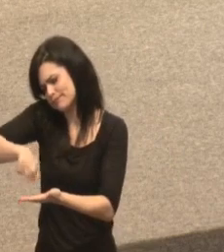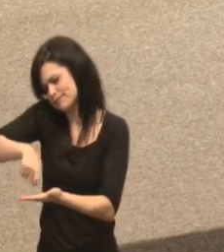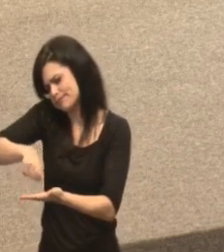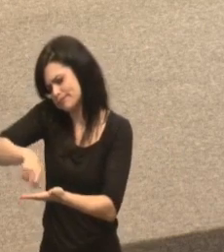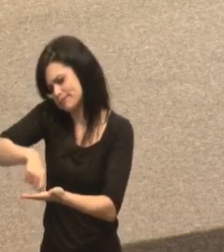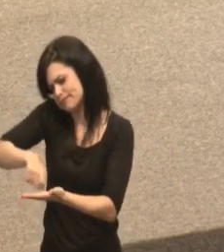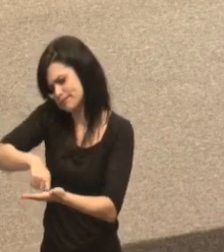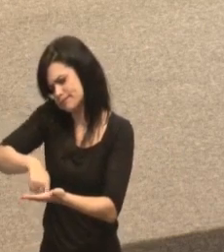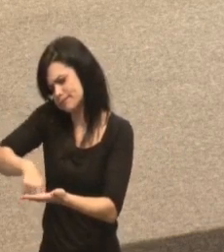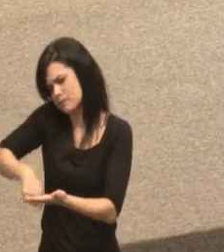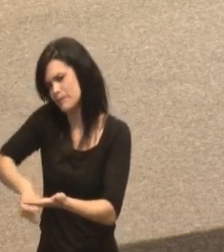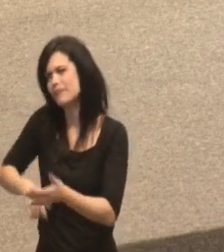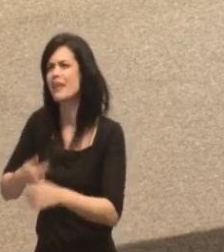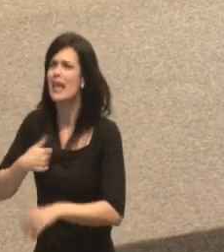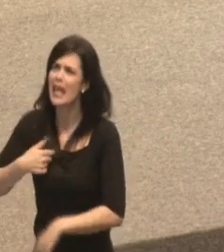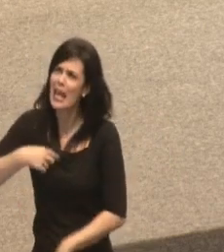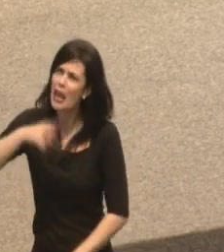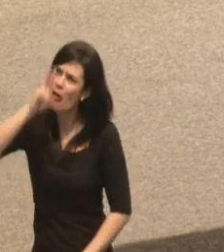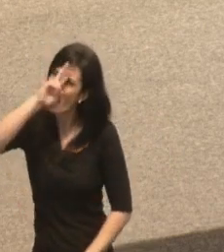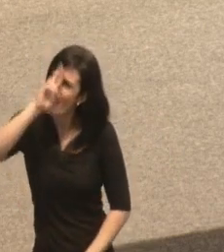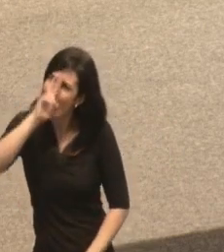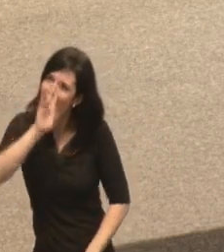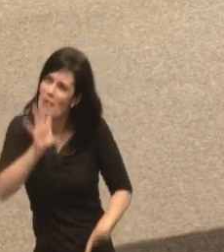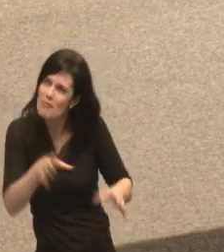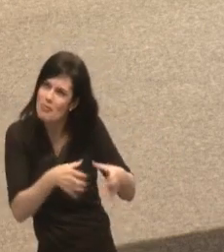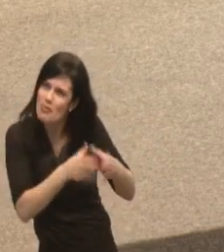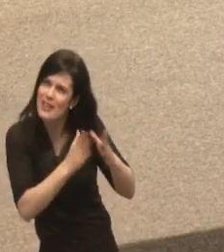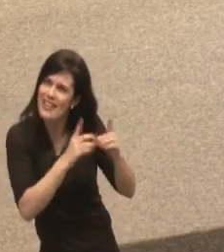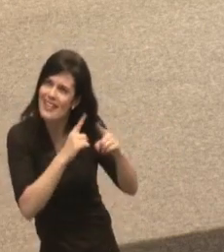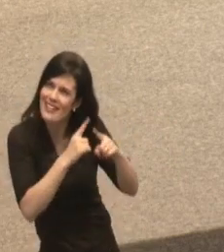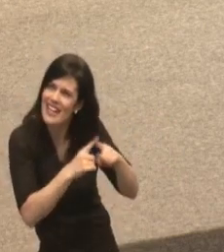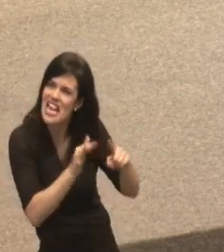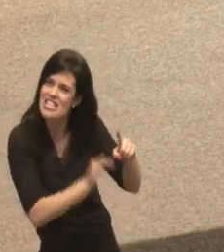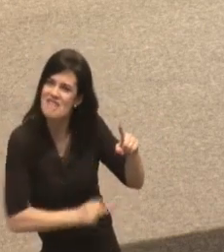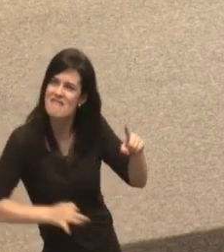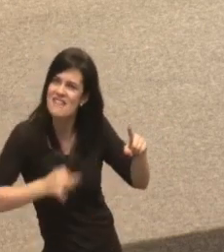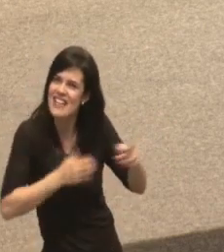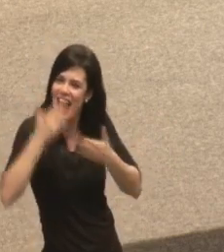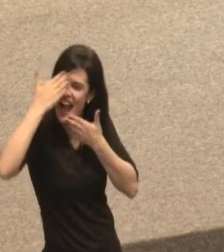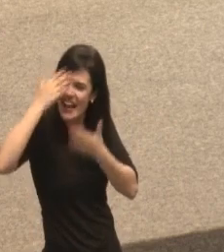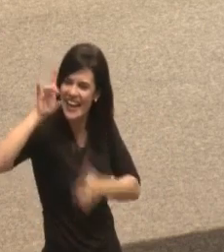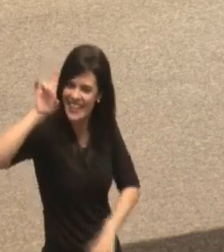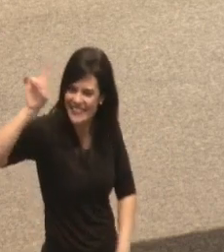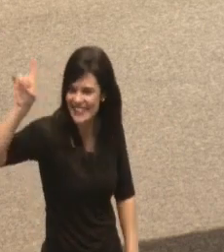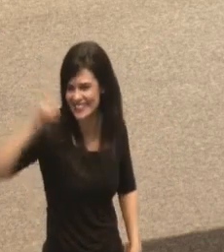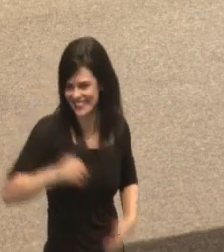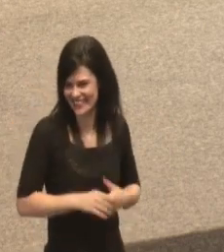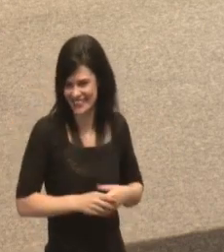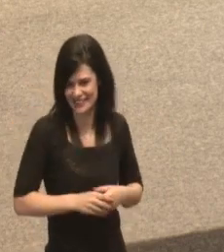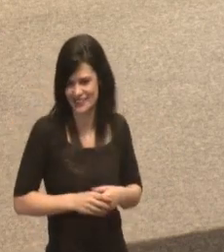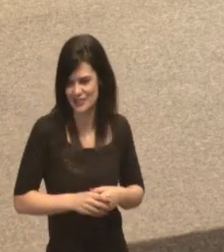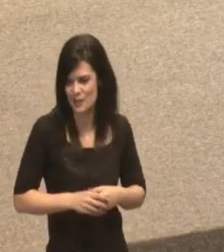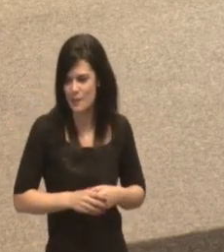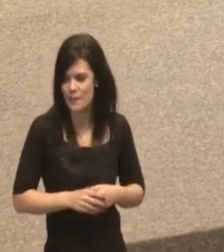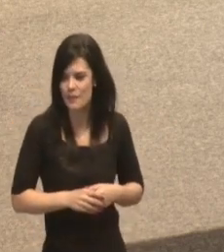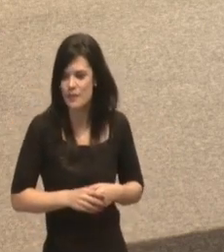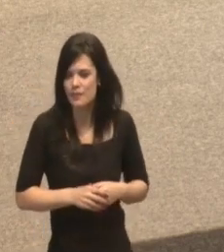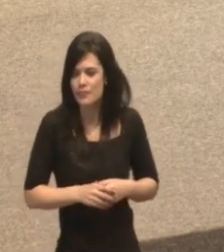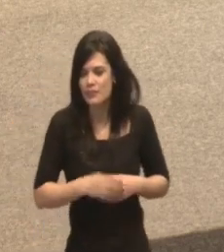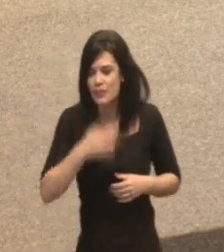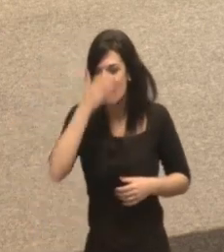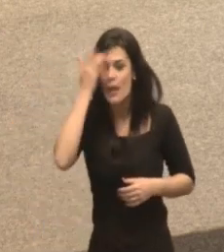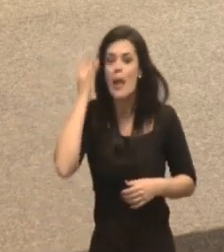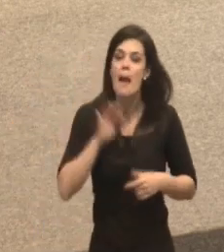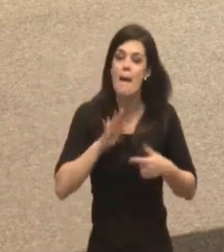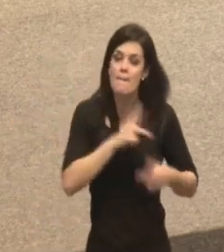Paulo dizendo: olha, todas as vezes que eu me lembro de vocês, eu dou graças a Deus. Paulo expressa sua gratidão àquela igreja, Paulo